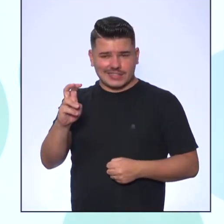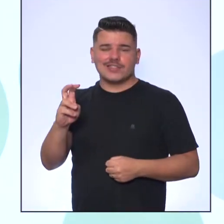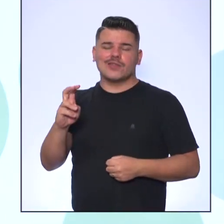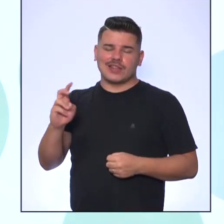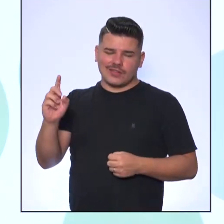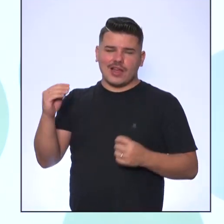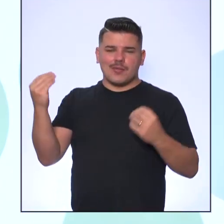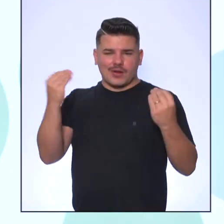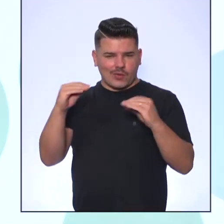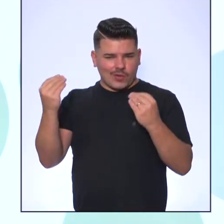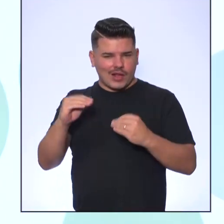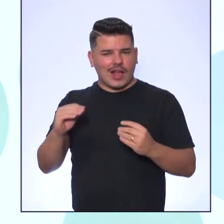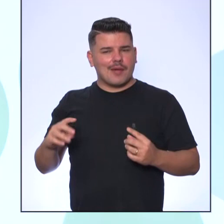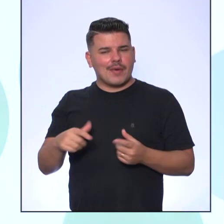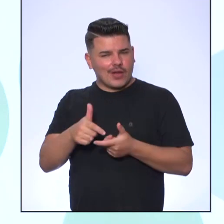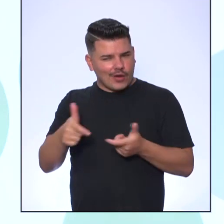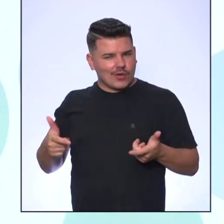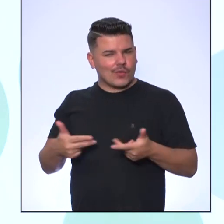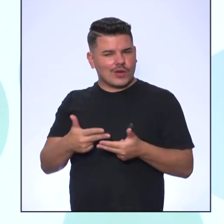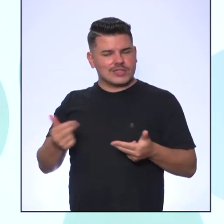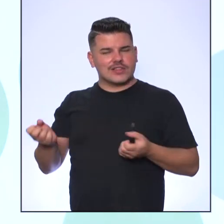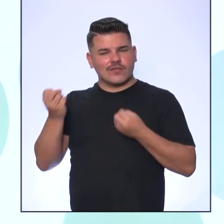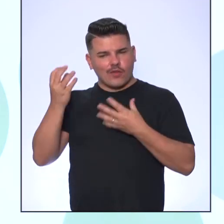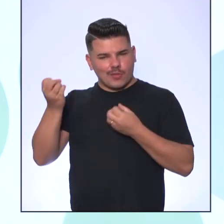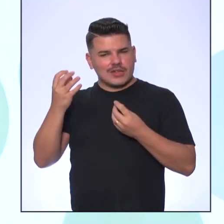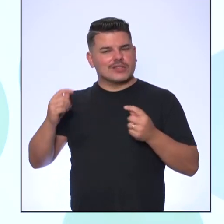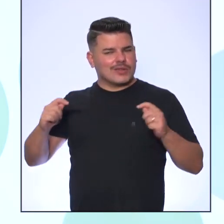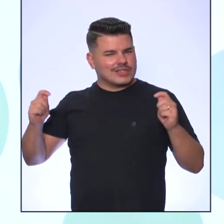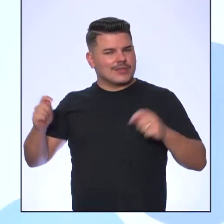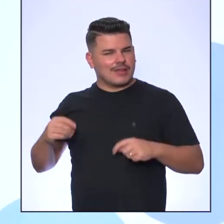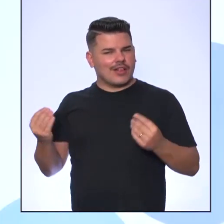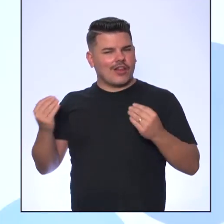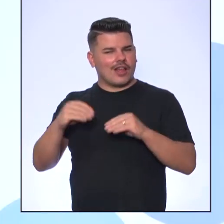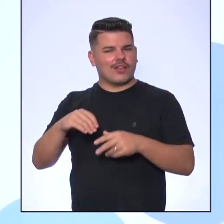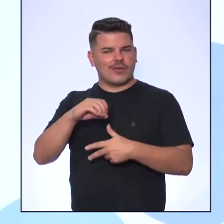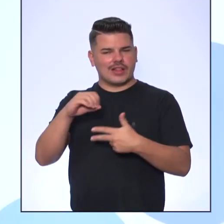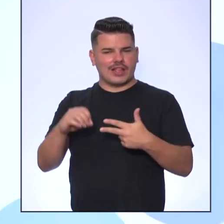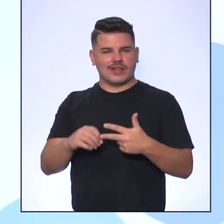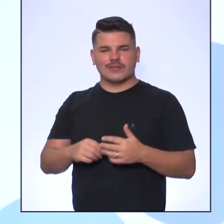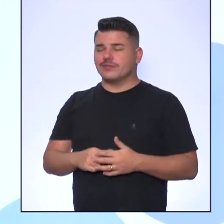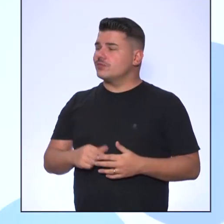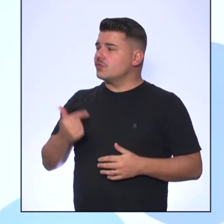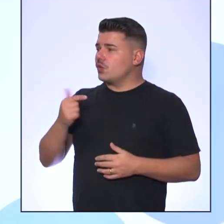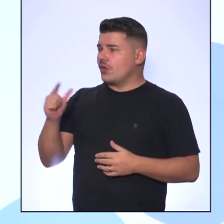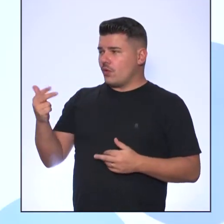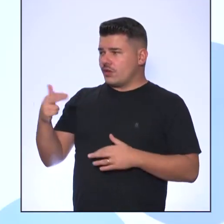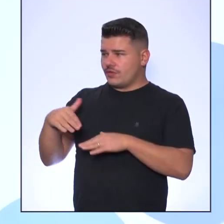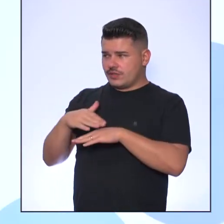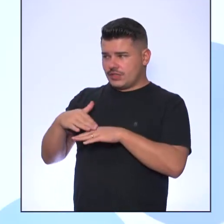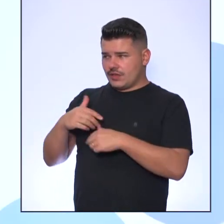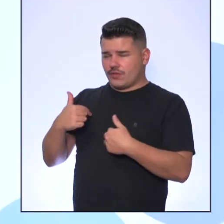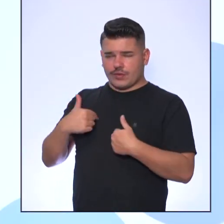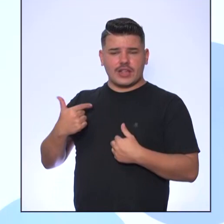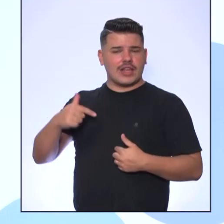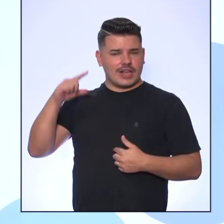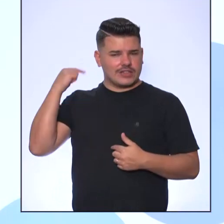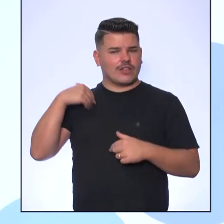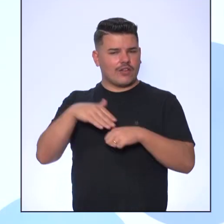capacidade de abranger o maior número de conteúdos possível, né? Uma coisa que você falou, eu comentei mais